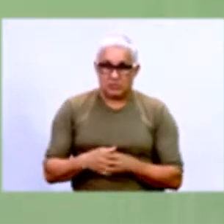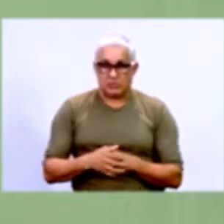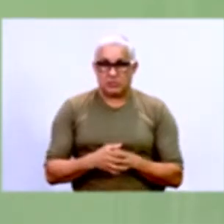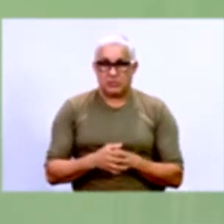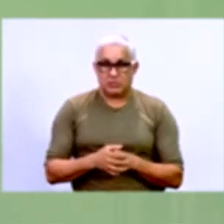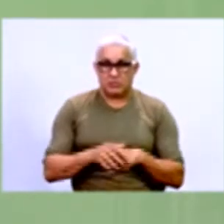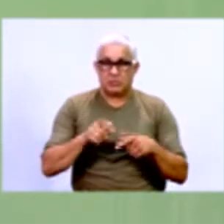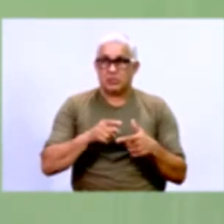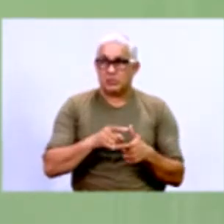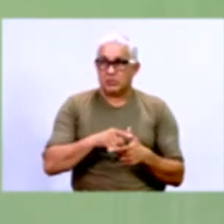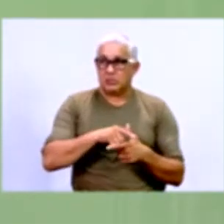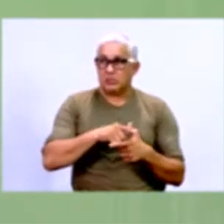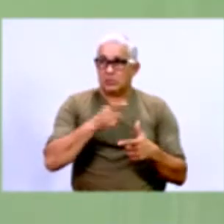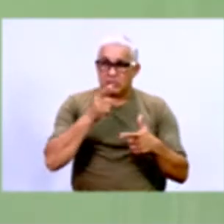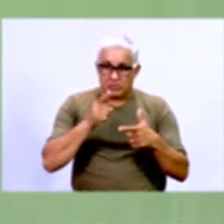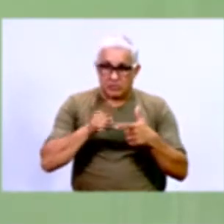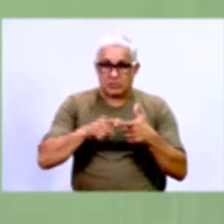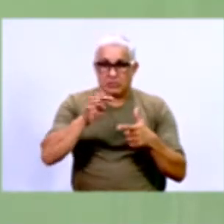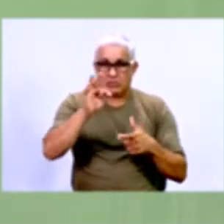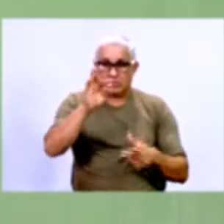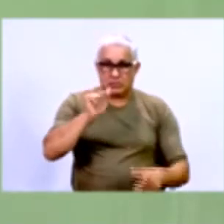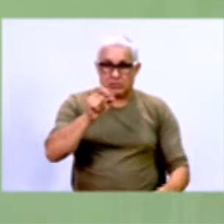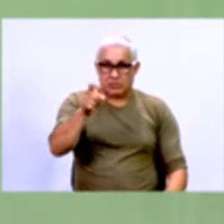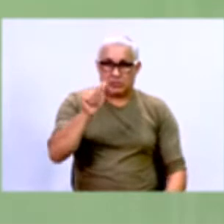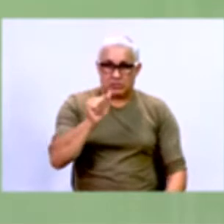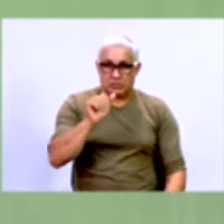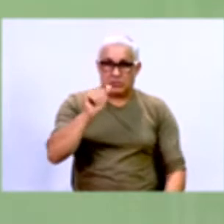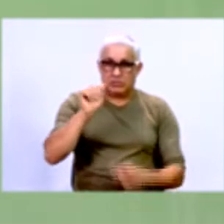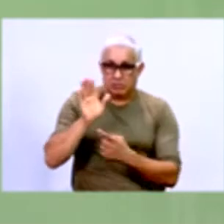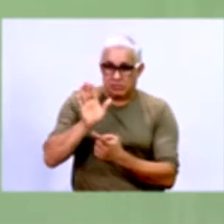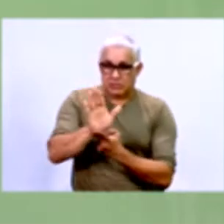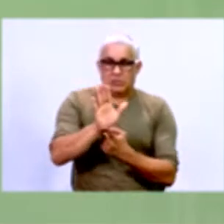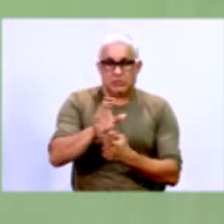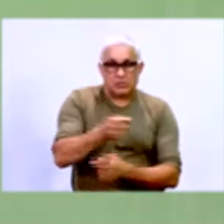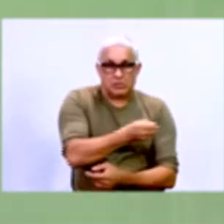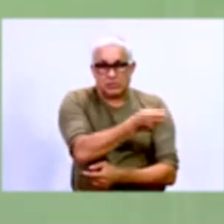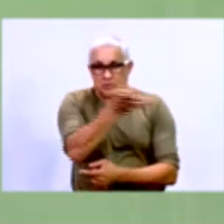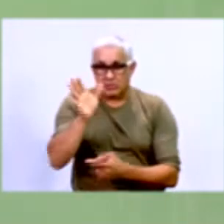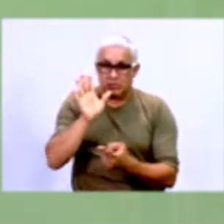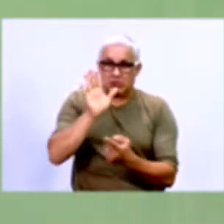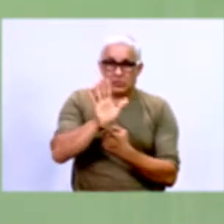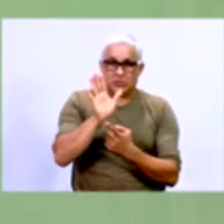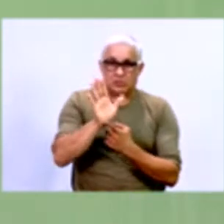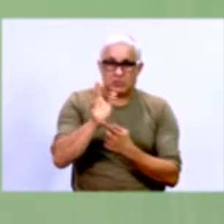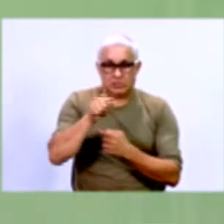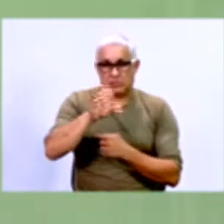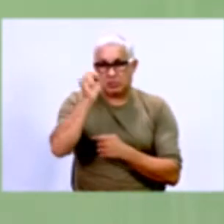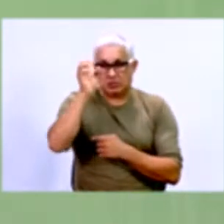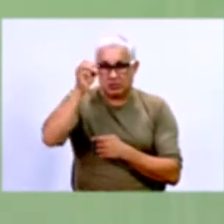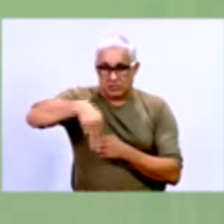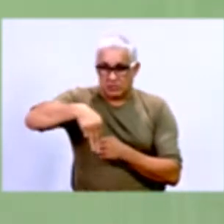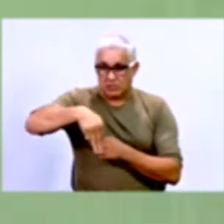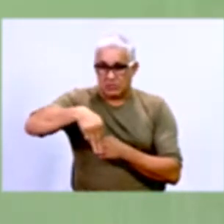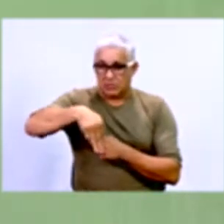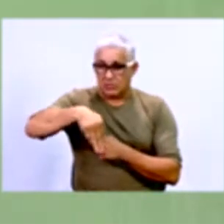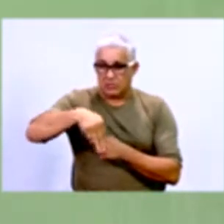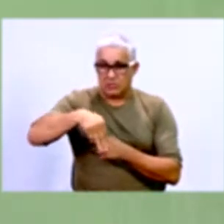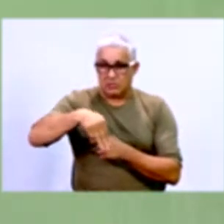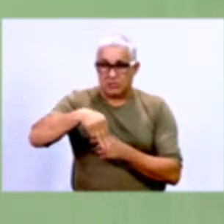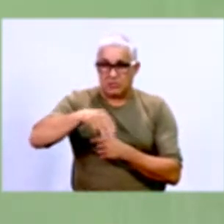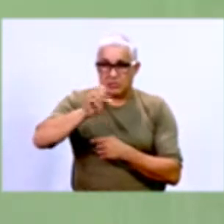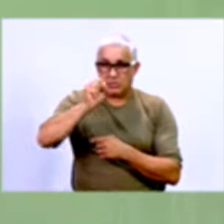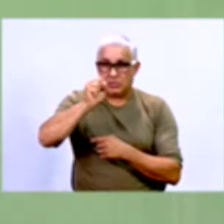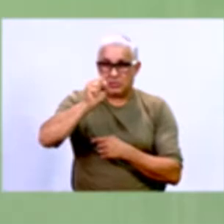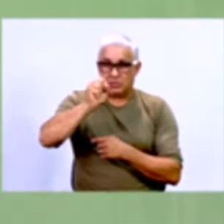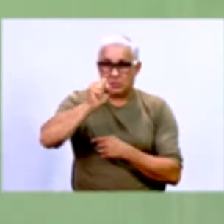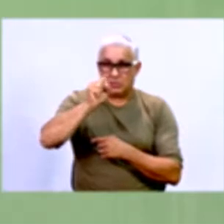A taxa de amostragem, ou seja, quantas amostras são tomadas do som por segundo. E,